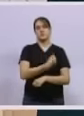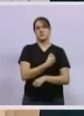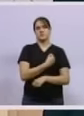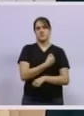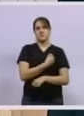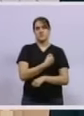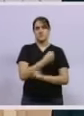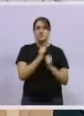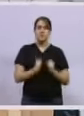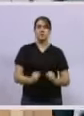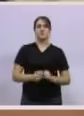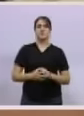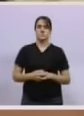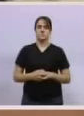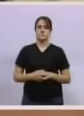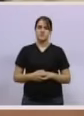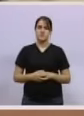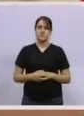sofrer? Isso você pode.